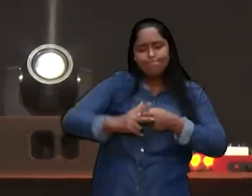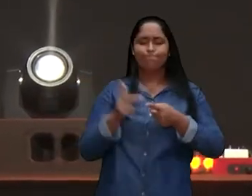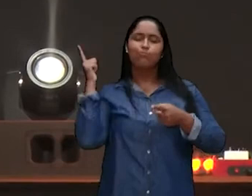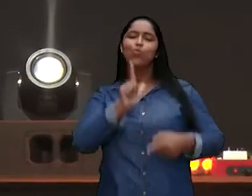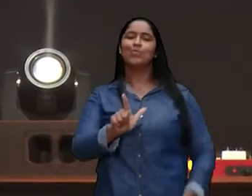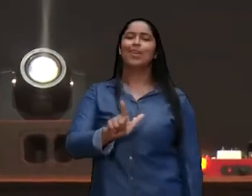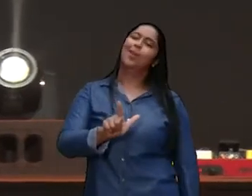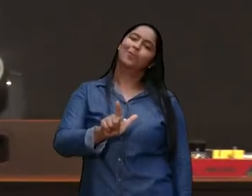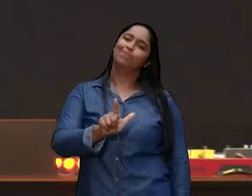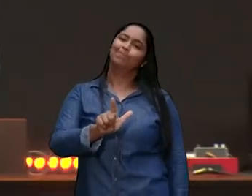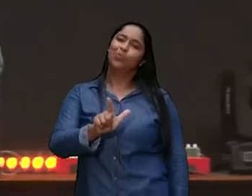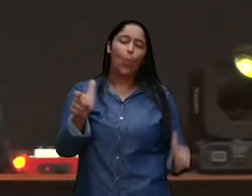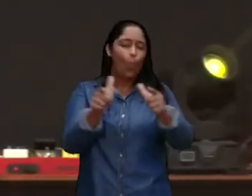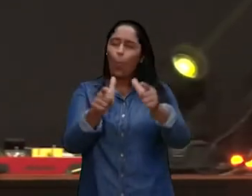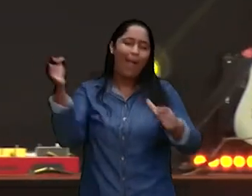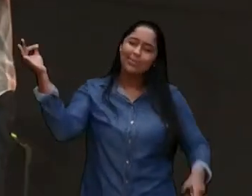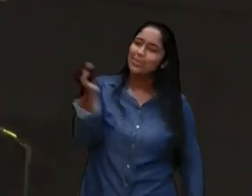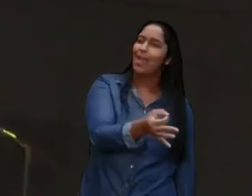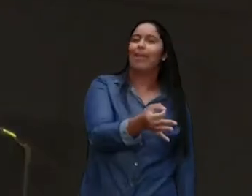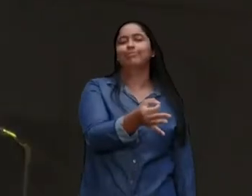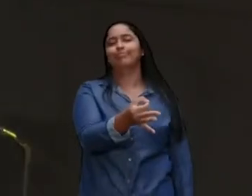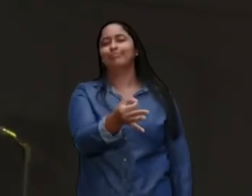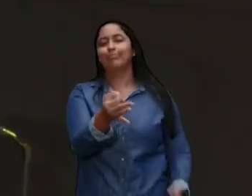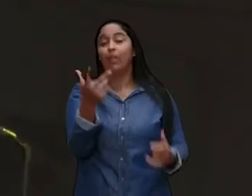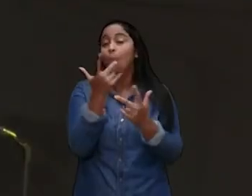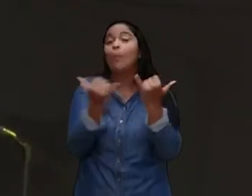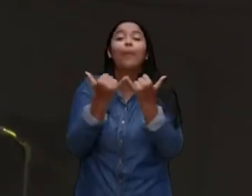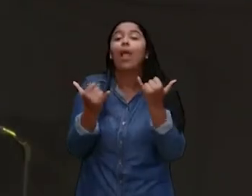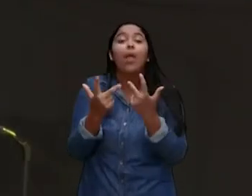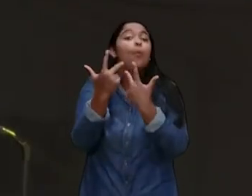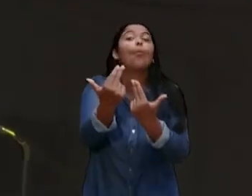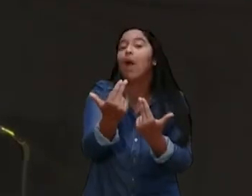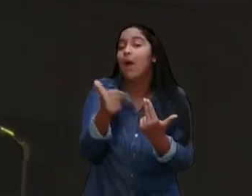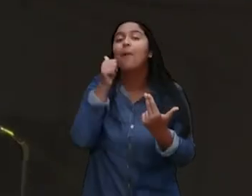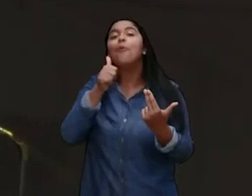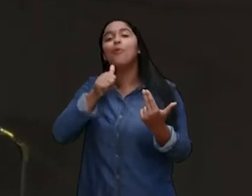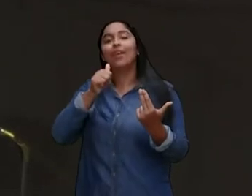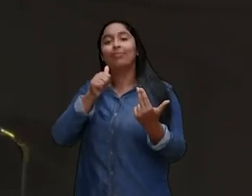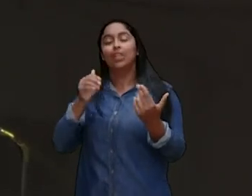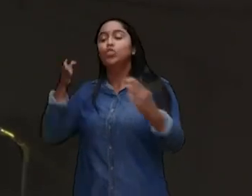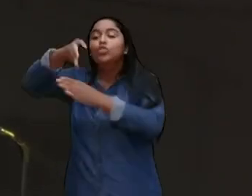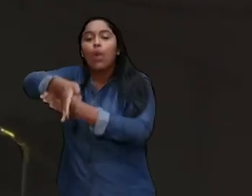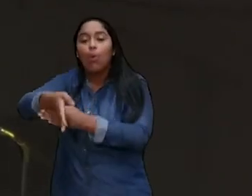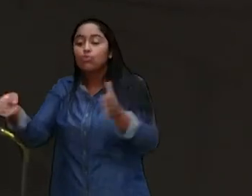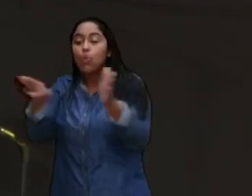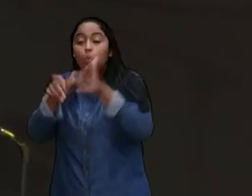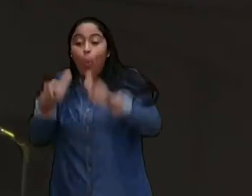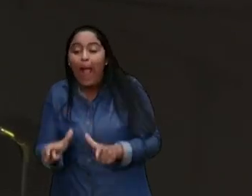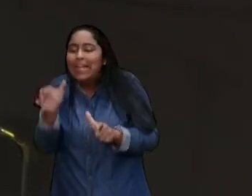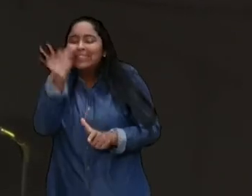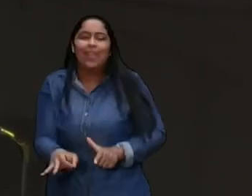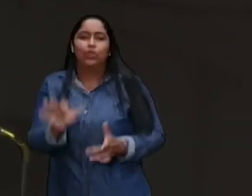sinagoga A mulher chegou na sinagoga chegou na sinagoga torta Jesus orou por ela falou vem aqui para frente